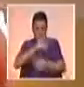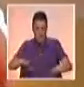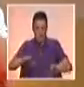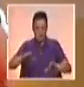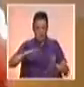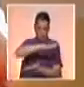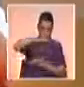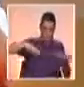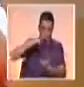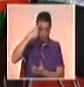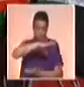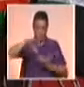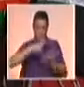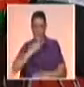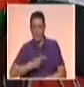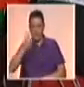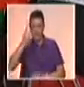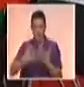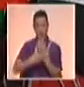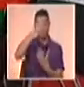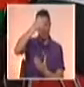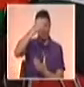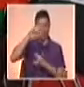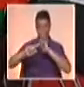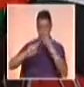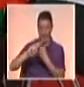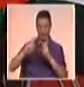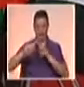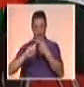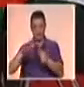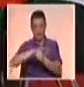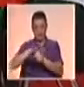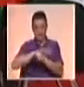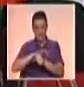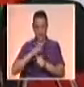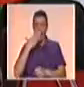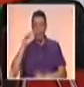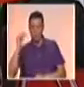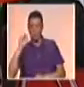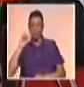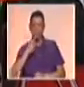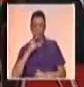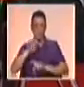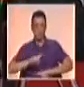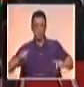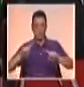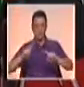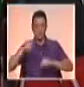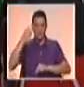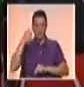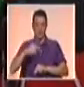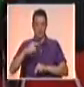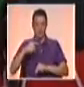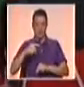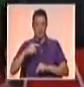dará. Continuam a chegar queixas à CONFAP, todos os anos, situações destas, de alunos surdos, que por motivos, até agora temos